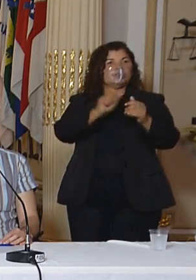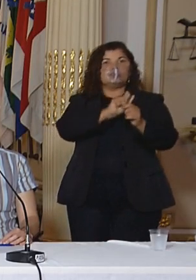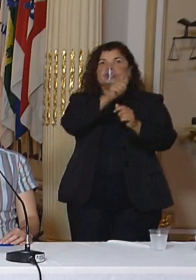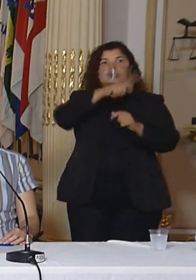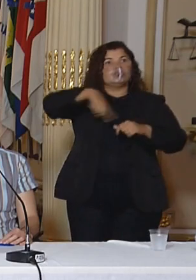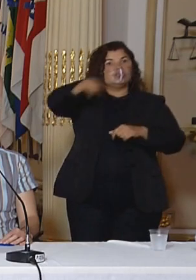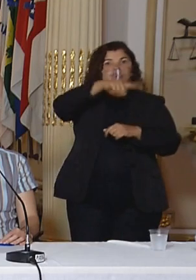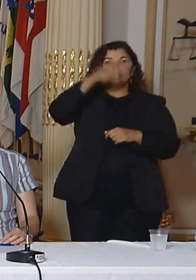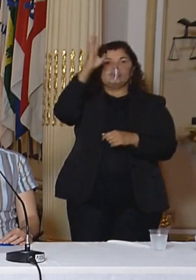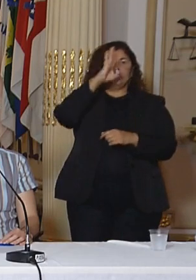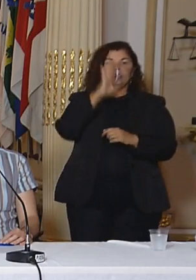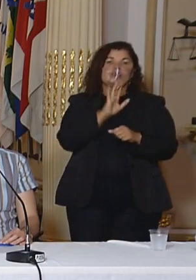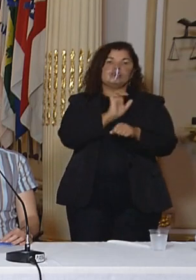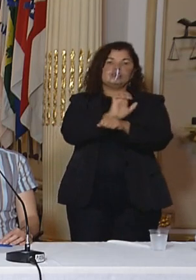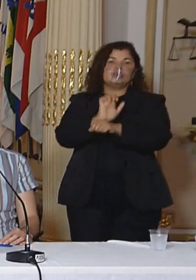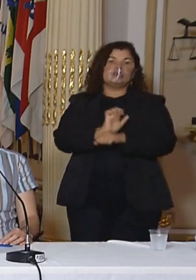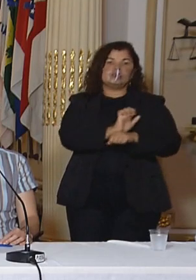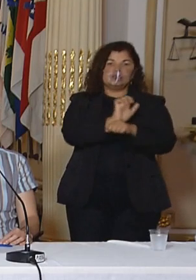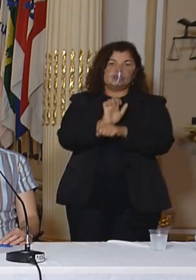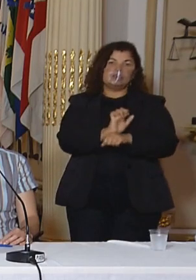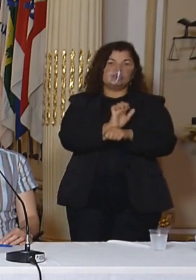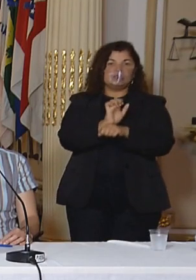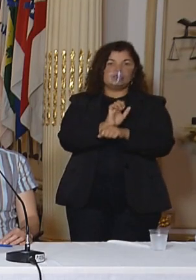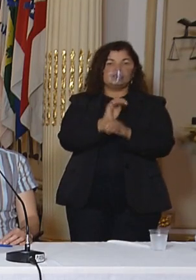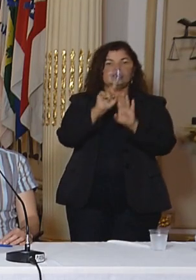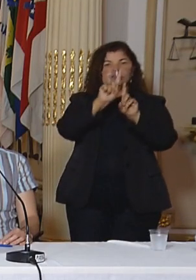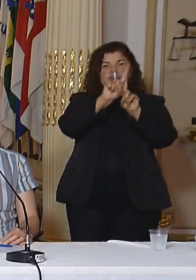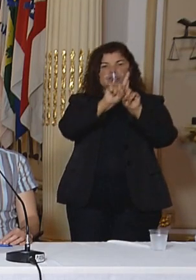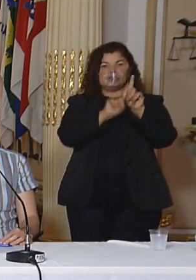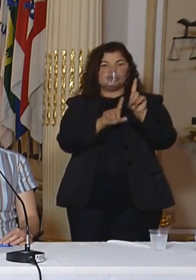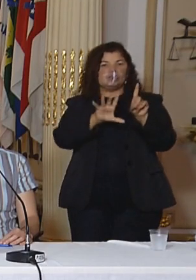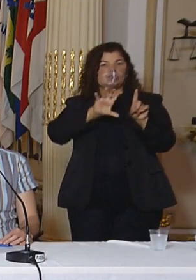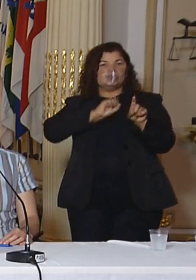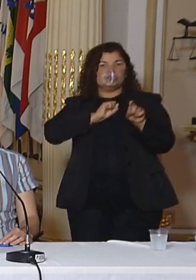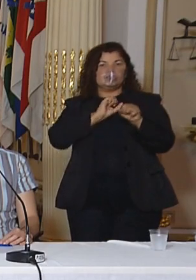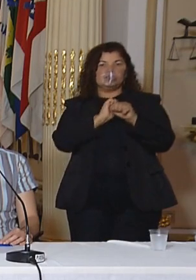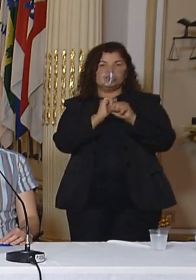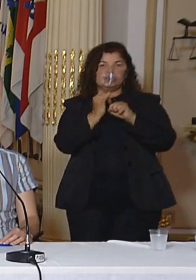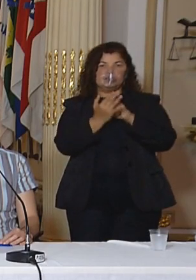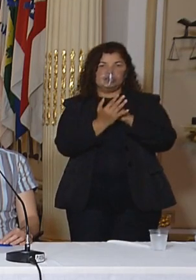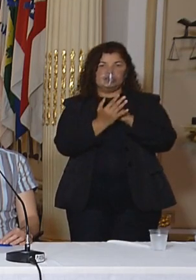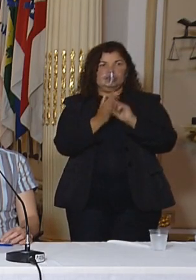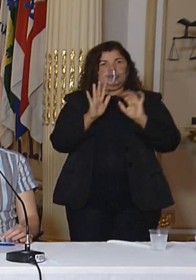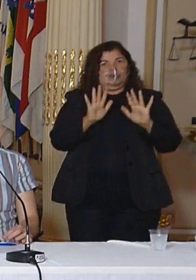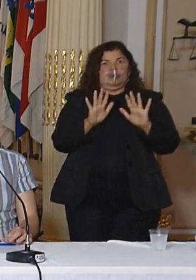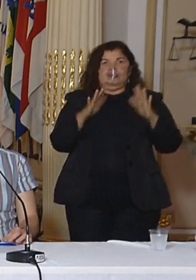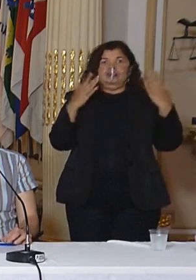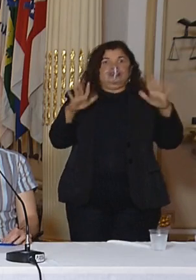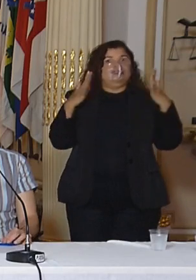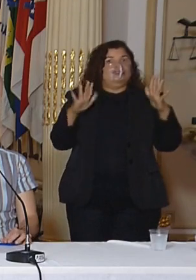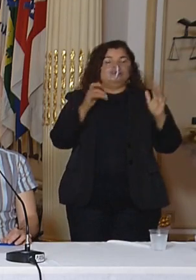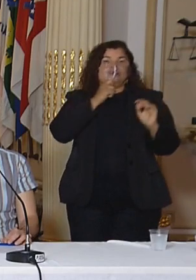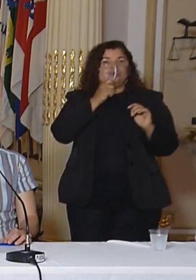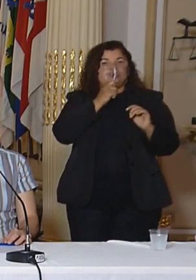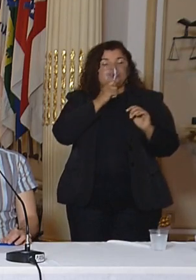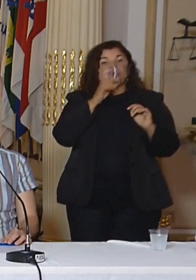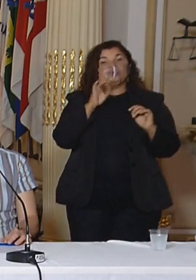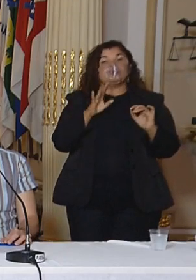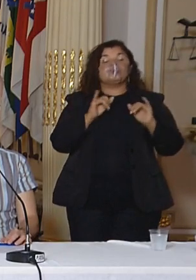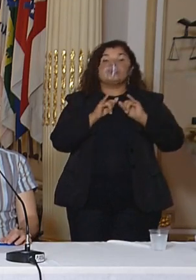no Brasil, em relação à taxa de transmissibilidade. Nós não estamos comemorando isso, nós estamos apenas